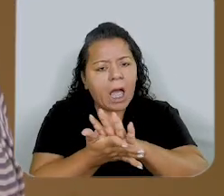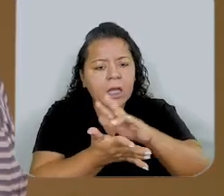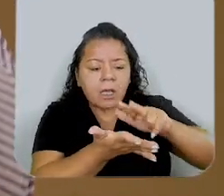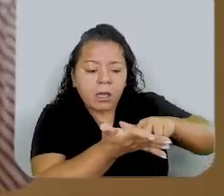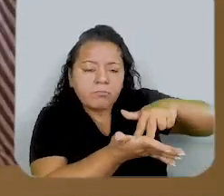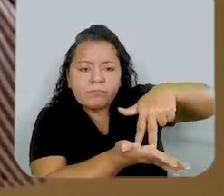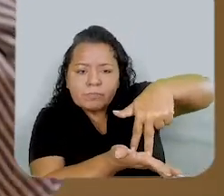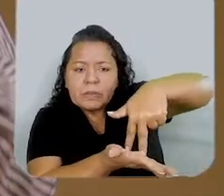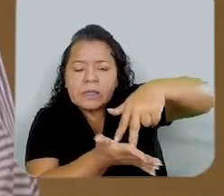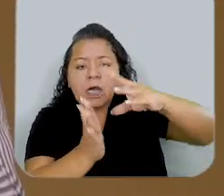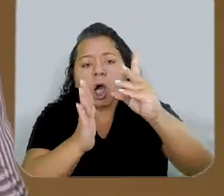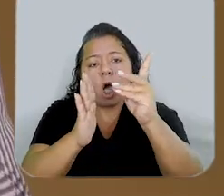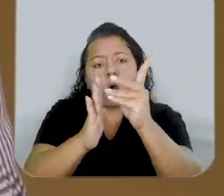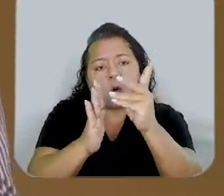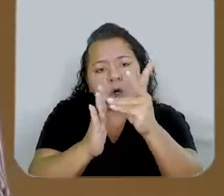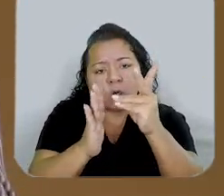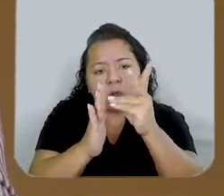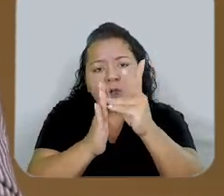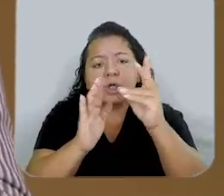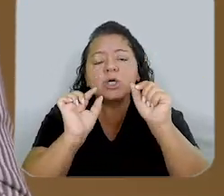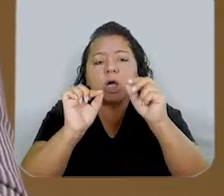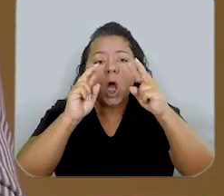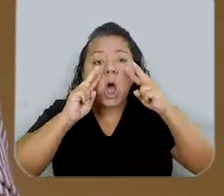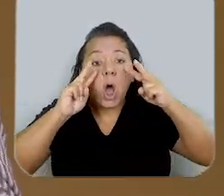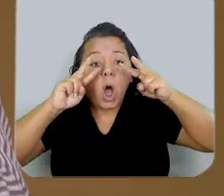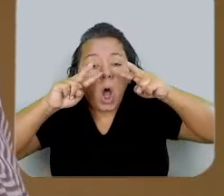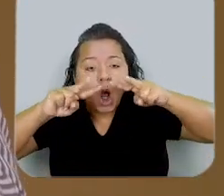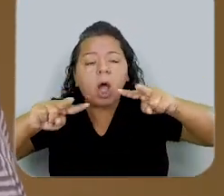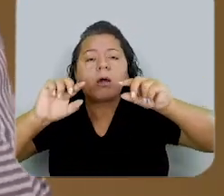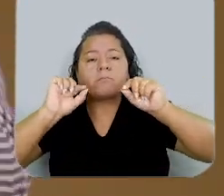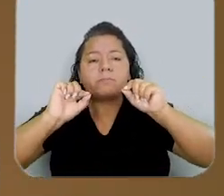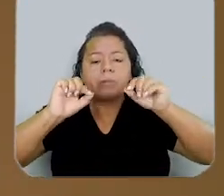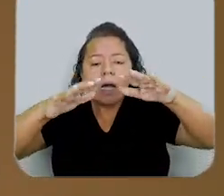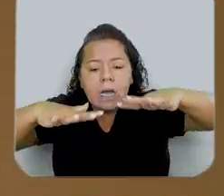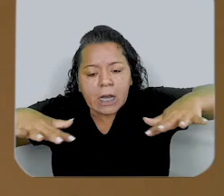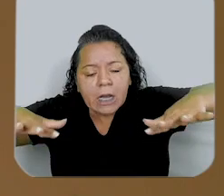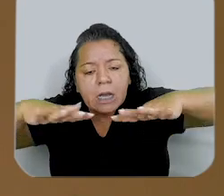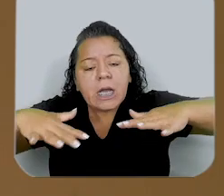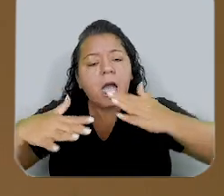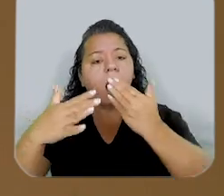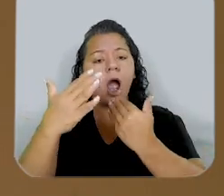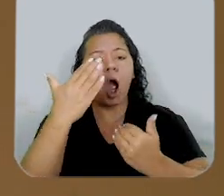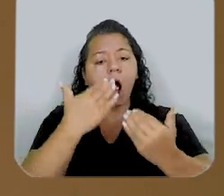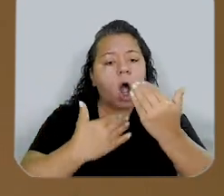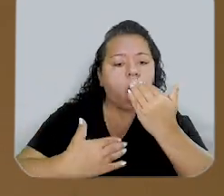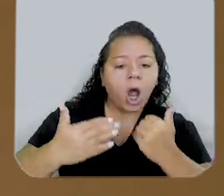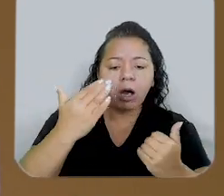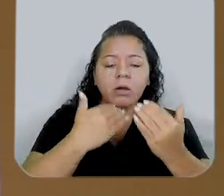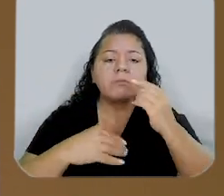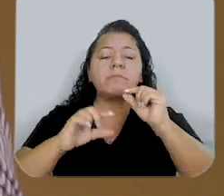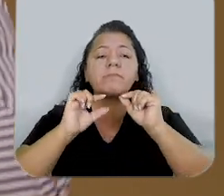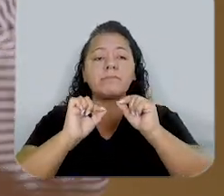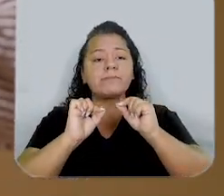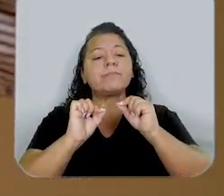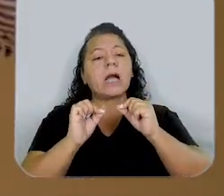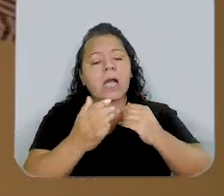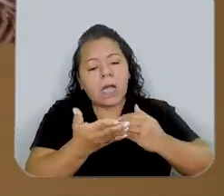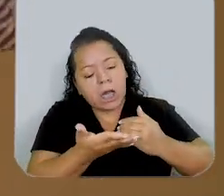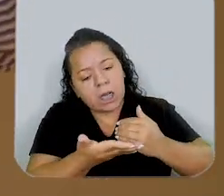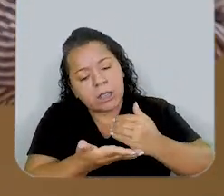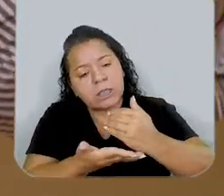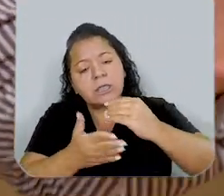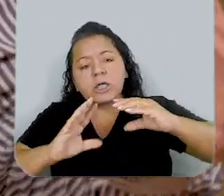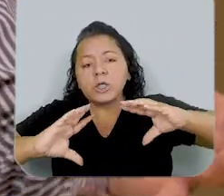era o indígena que conhecia bem, geograficamente falando, a região, conhecia bem os alimentos, as fontes, né,